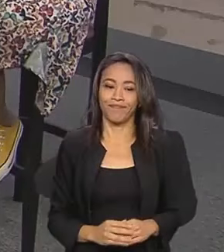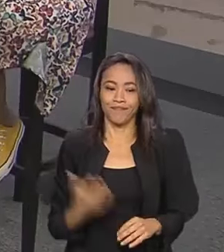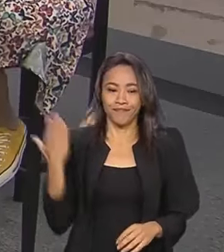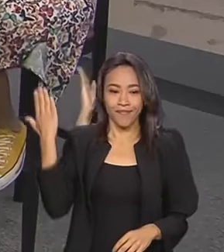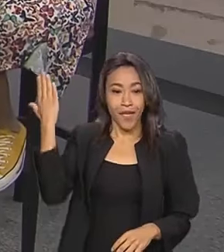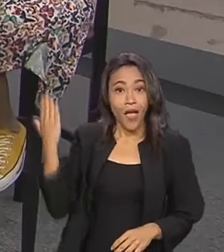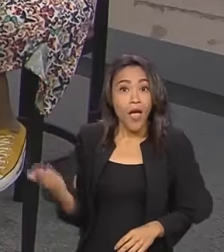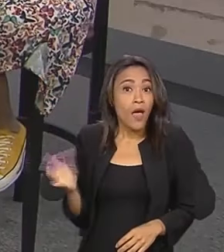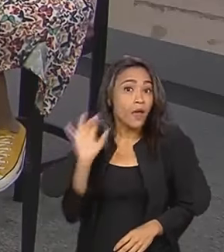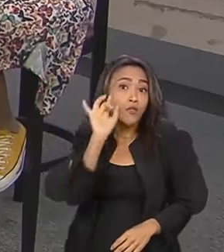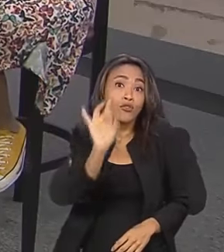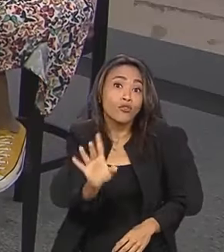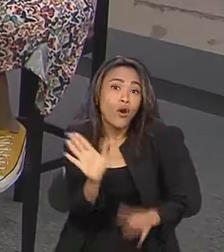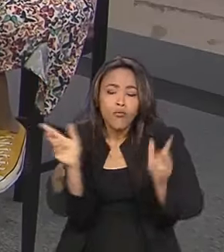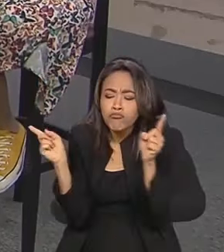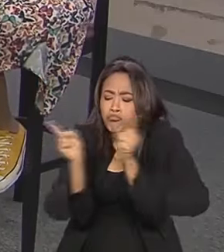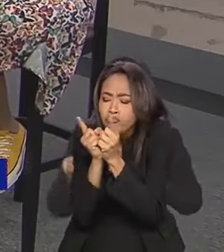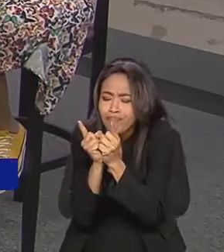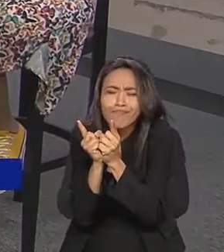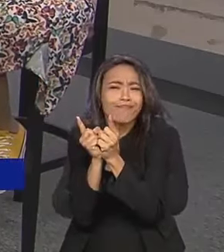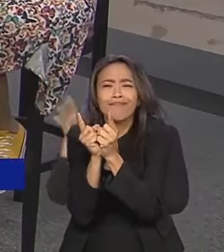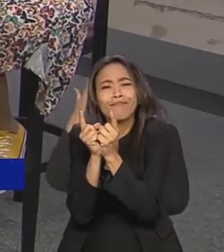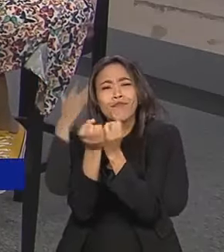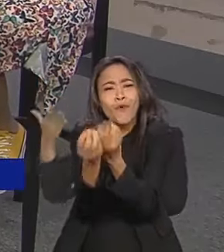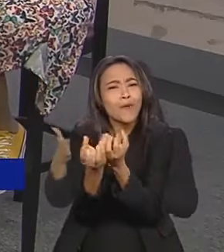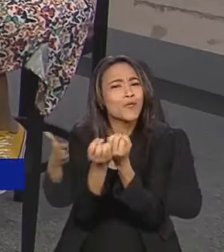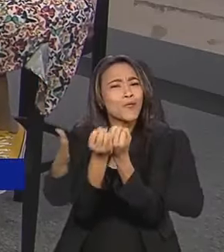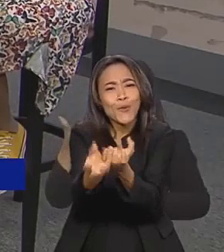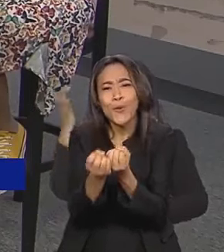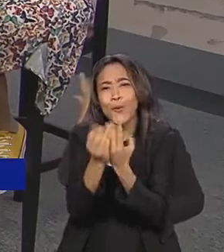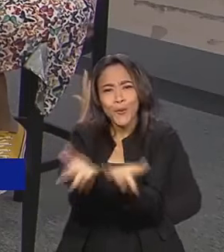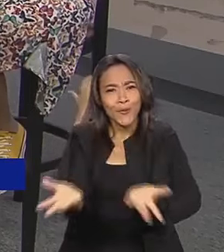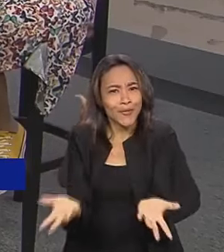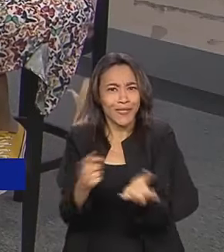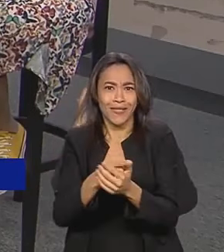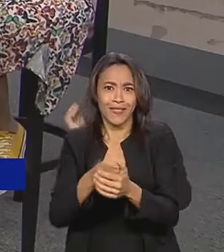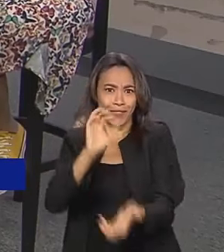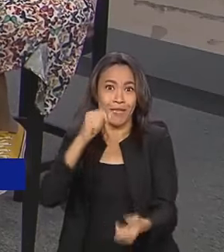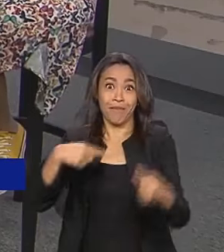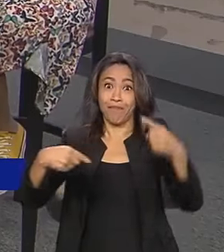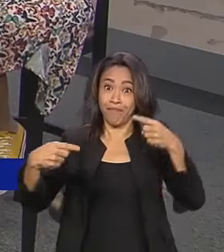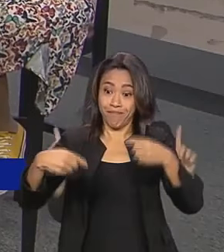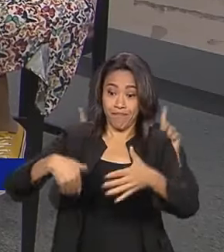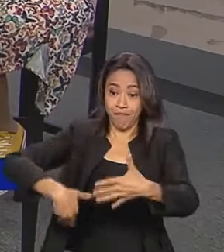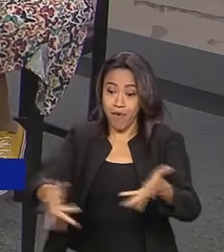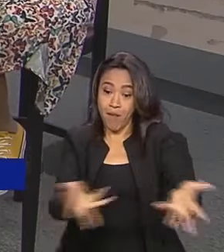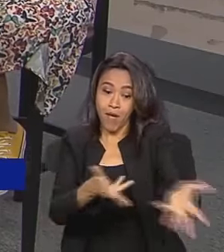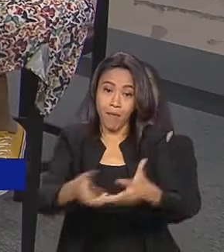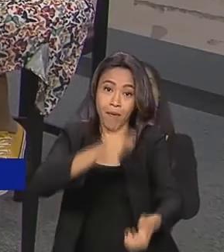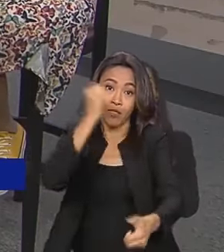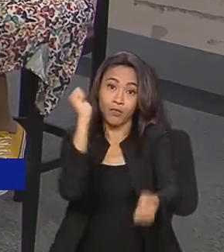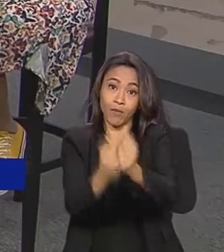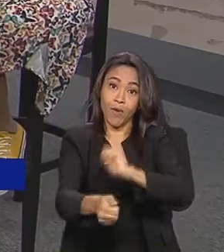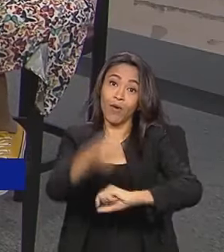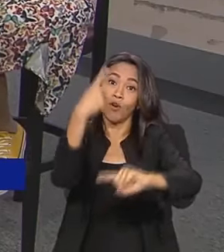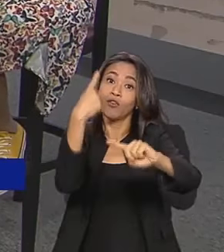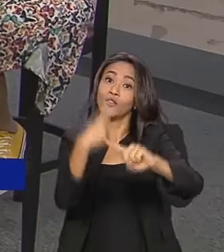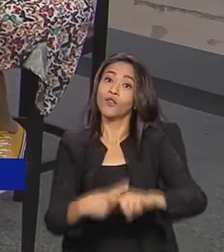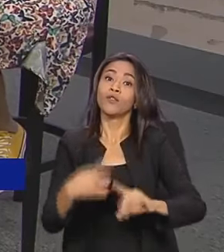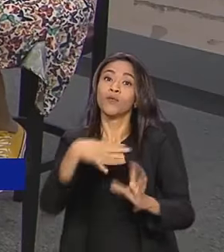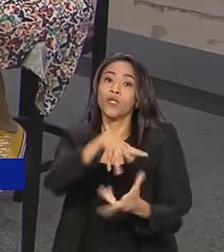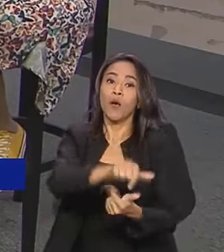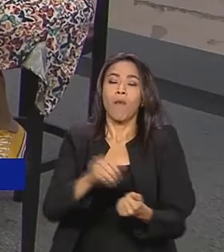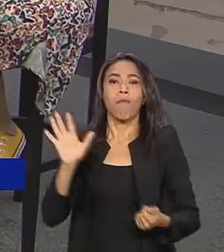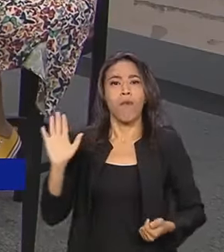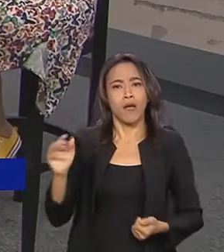era para ser só um videocast com informações das seleções que participam do mundial feminino mas o Copa delas feito pela equipe